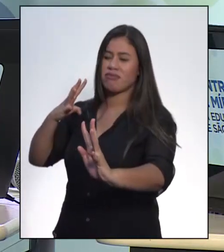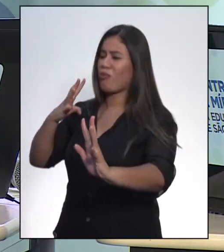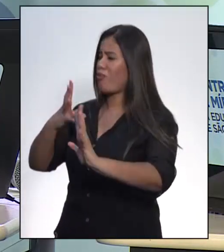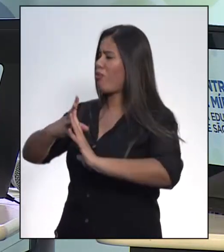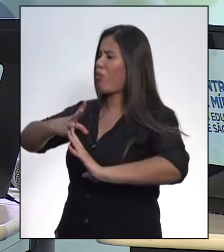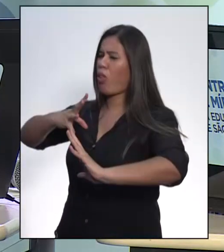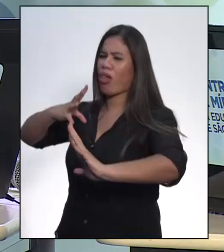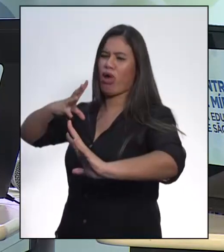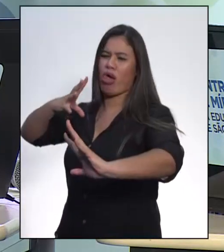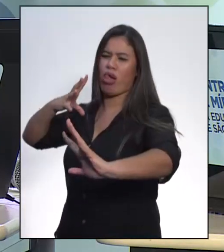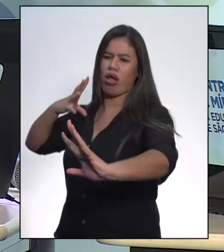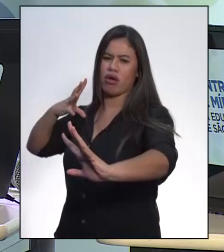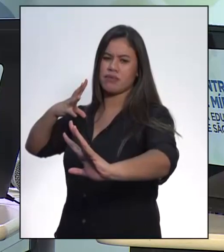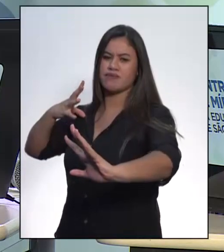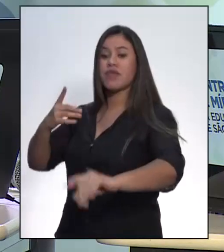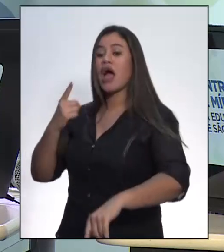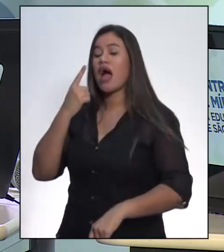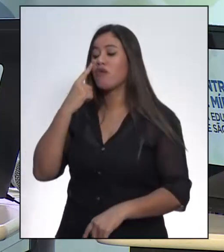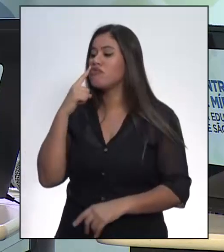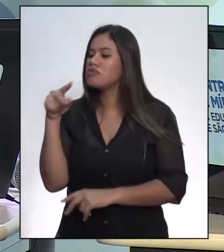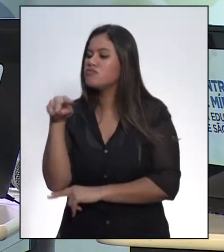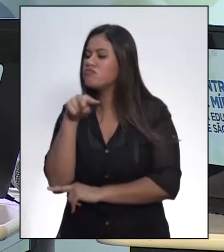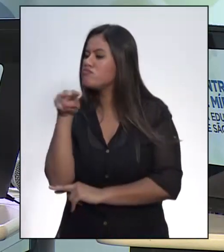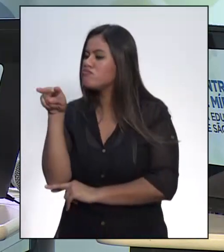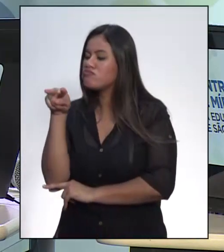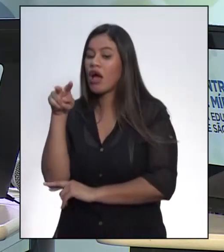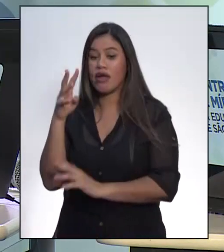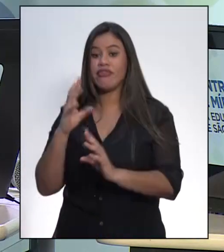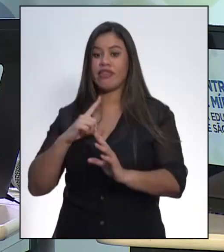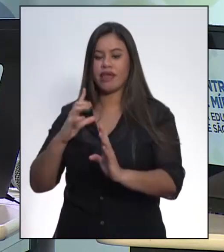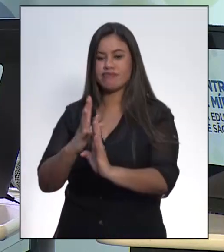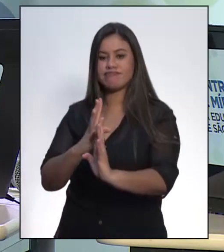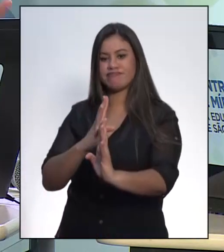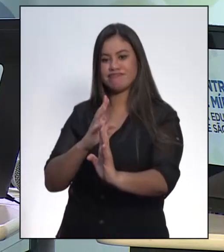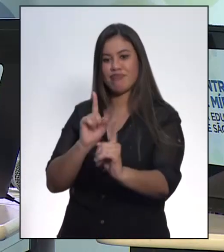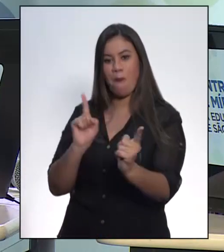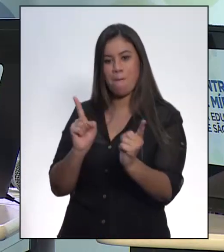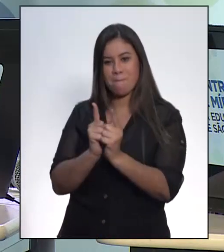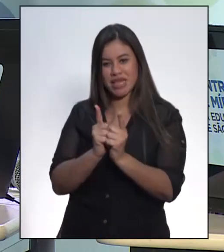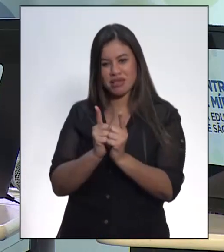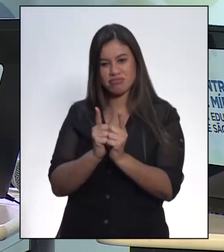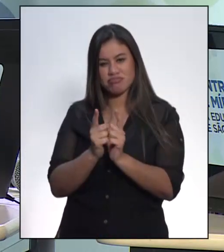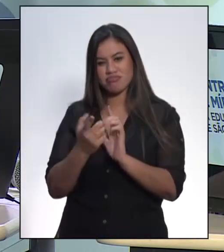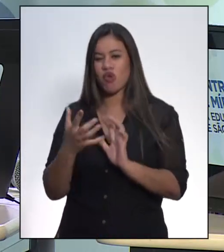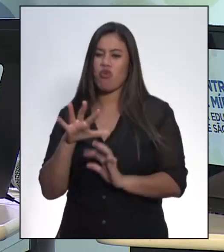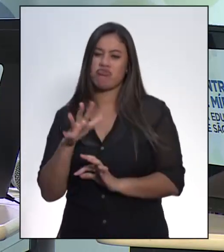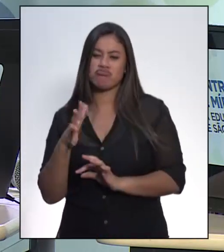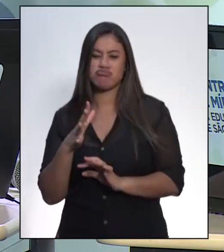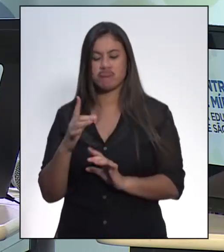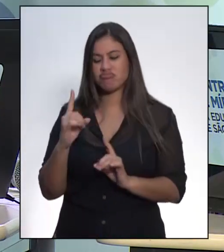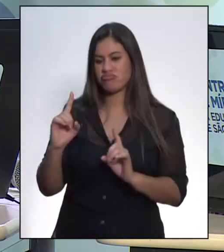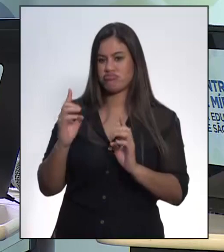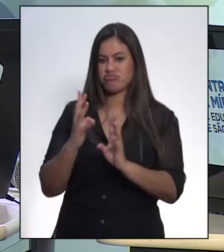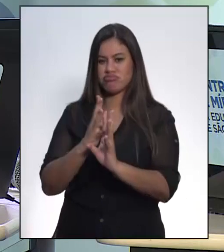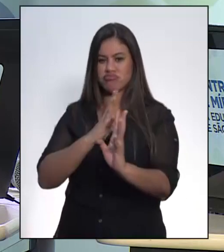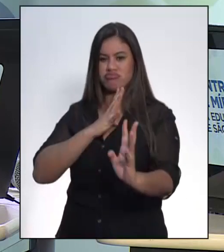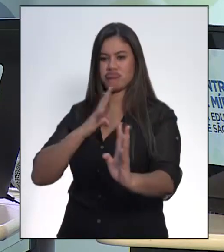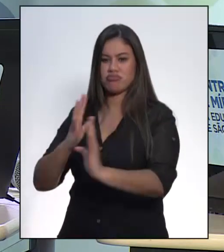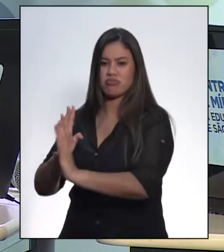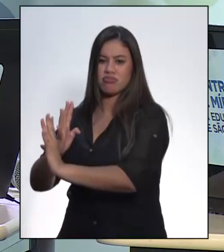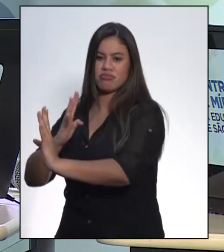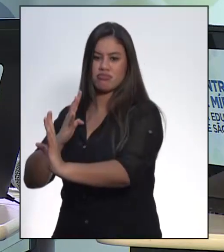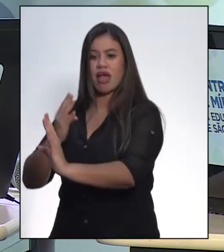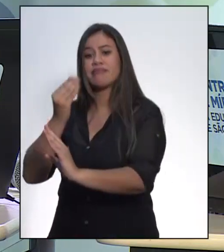gigante. Você vai em qual fila? Você vai na fila menor. Ou então você chegou lá, as 2 filas estão mais ou menos do mesmo tamanho. Então, poxa vida, vou